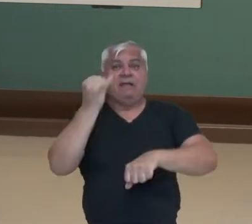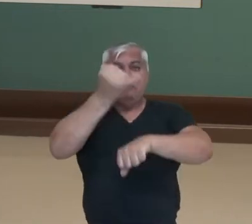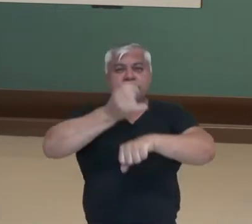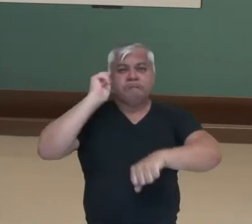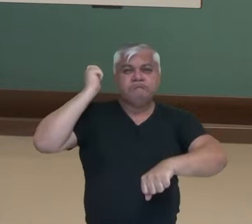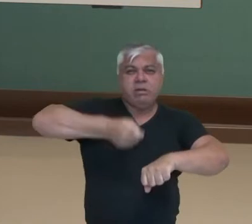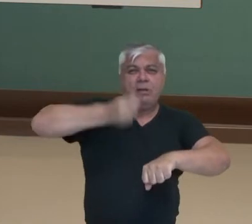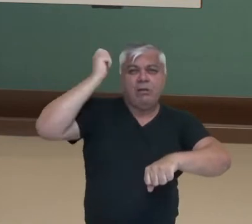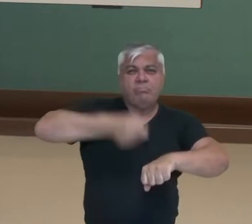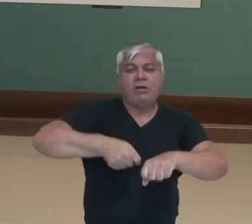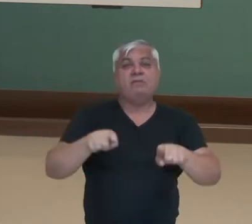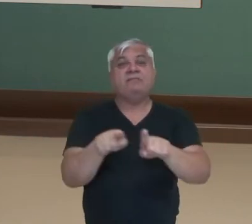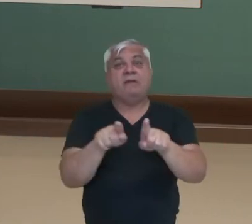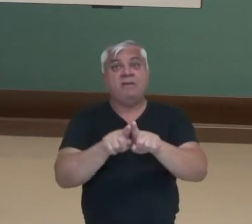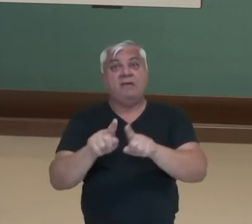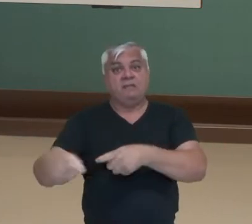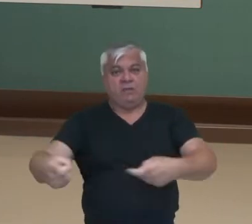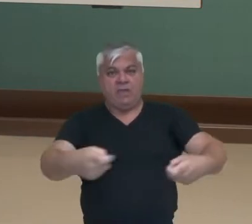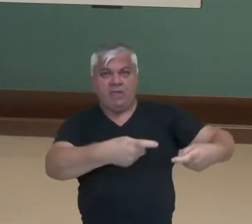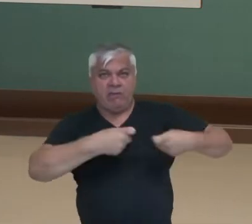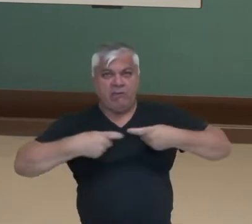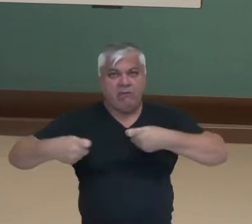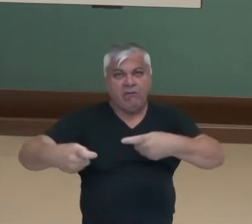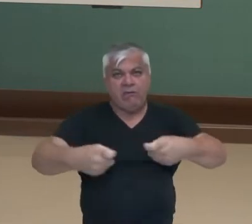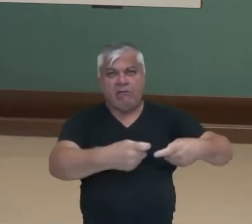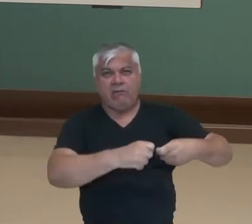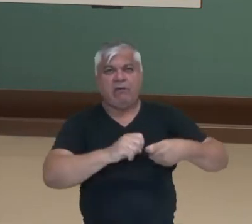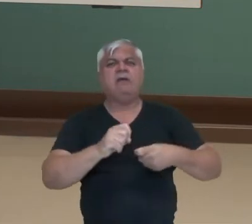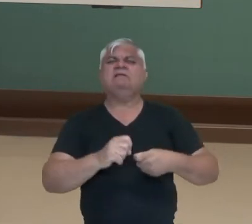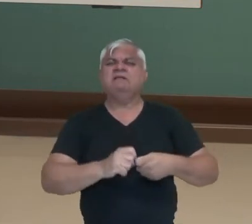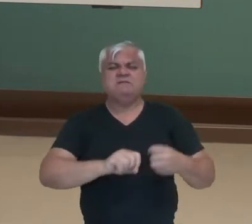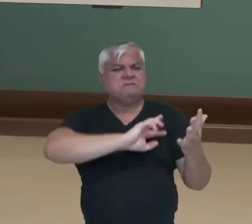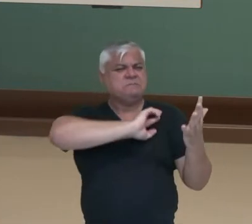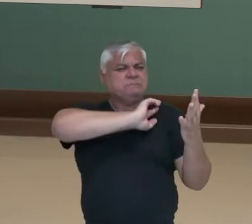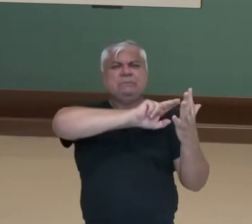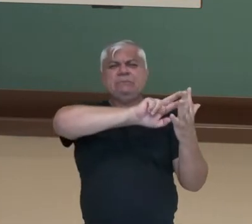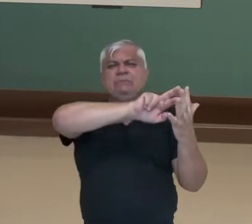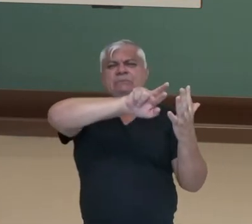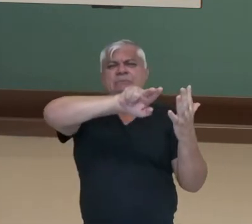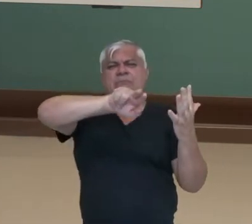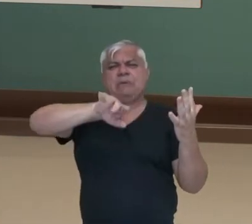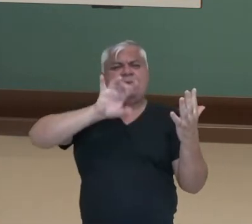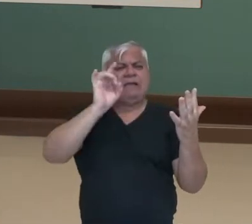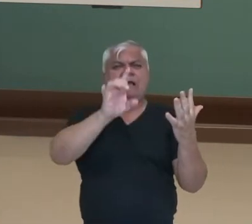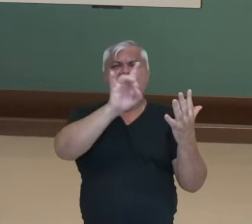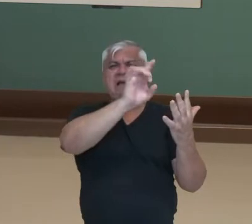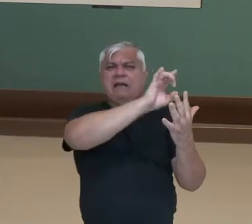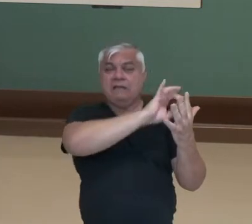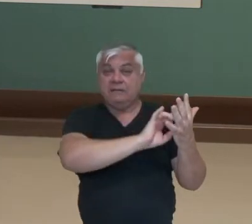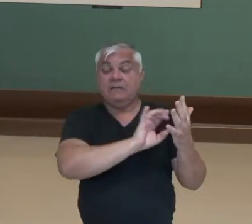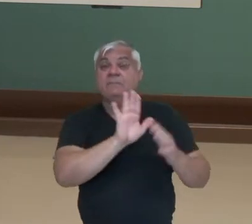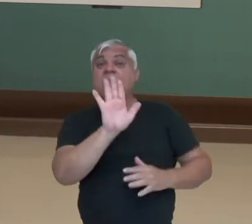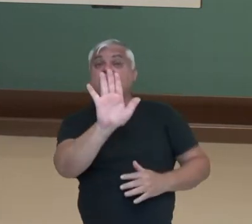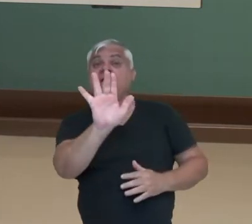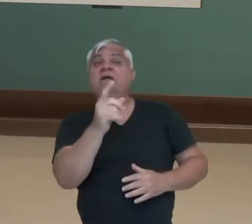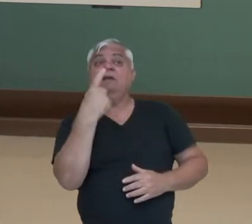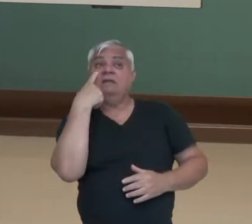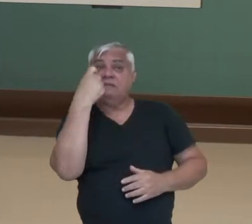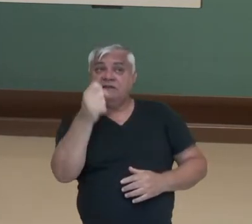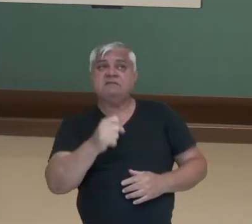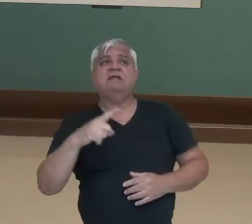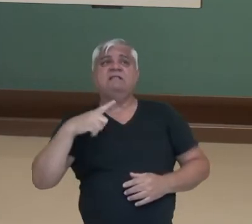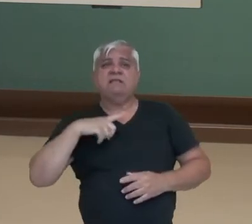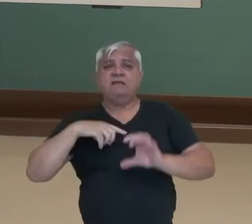o deus Ares até para a guerra. Exatamente. Então, são deuses, né? Voltados para cada funções. E interessante que eles têm